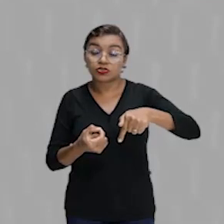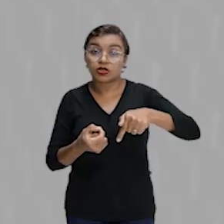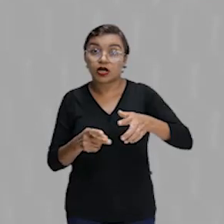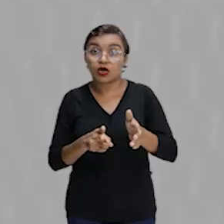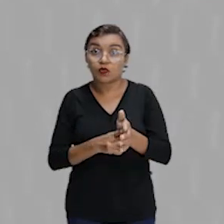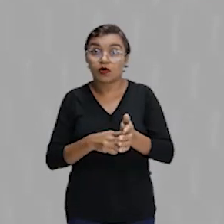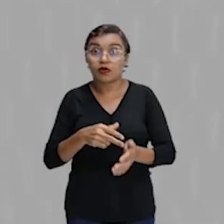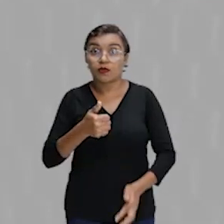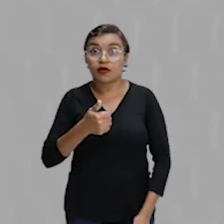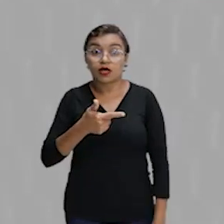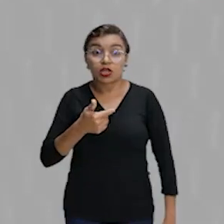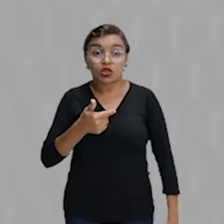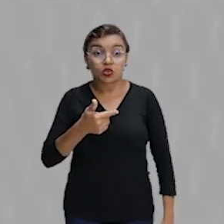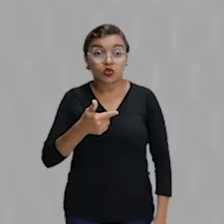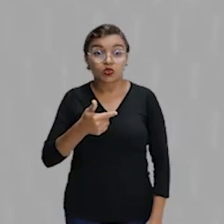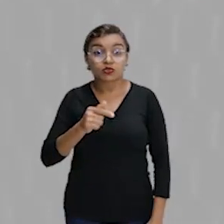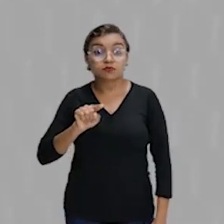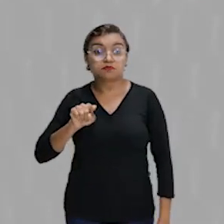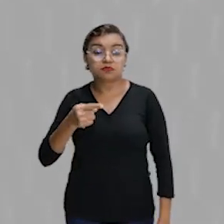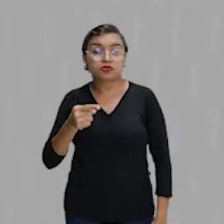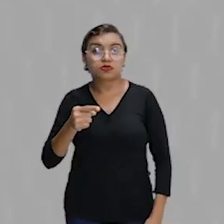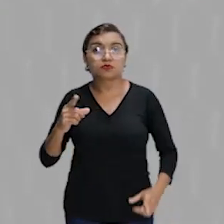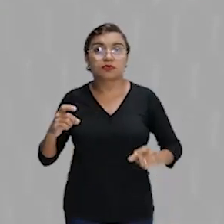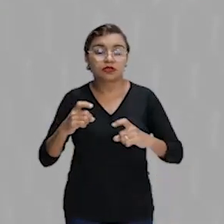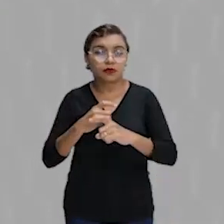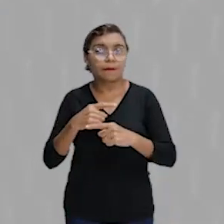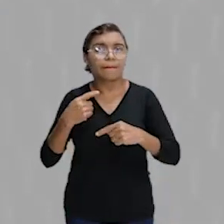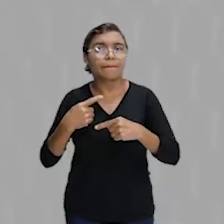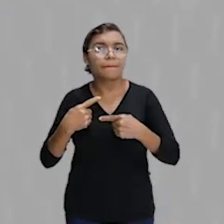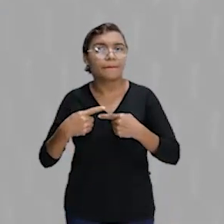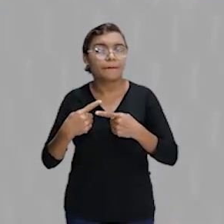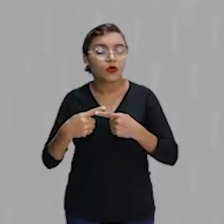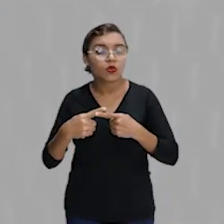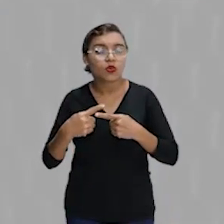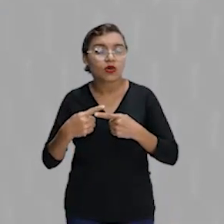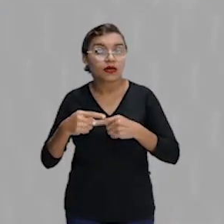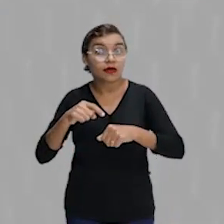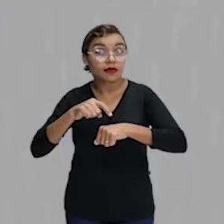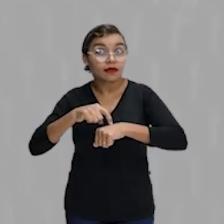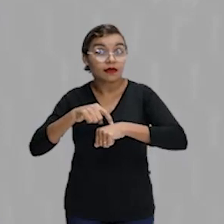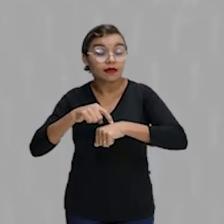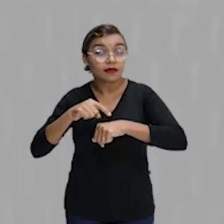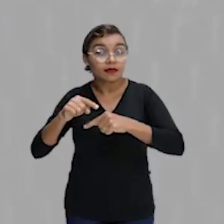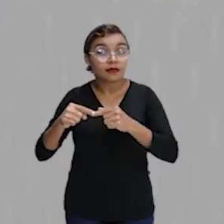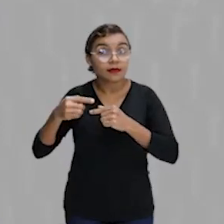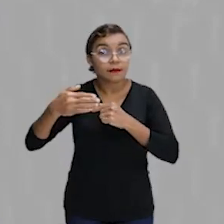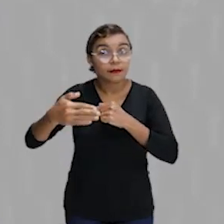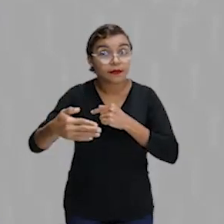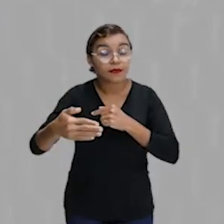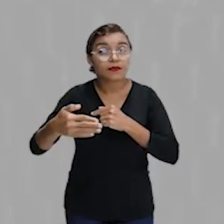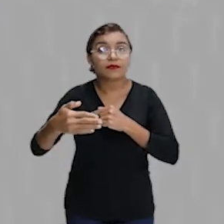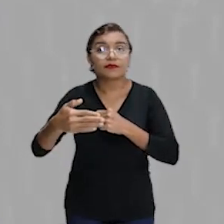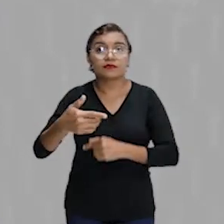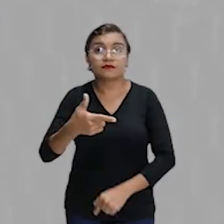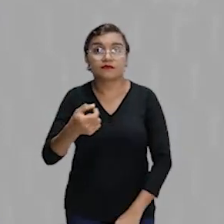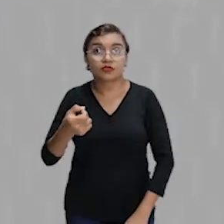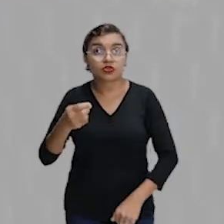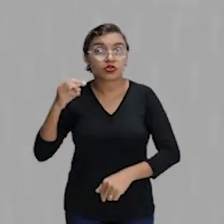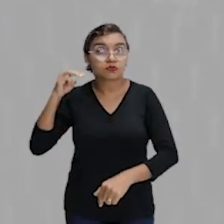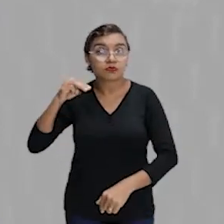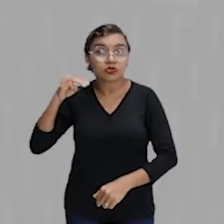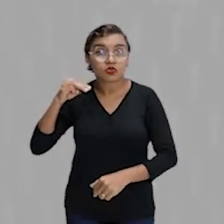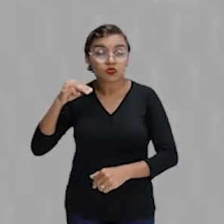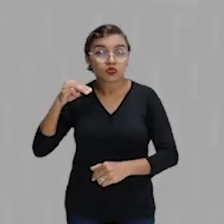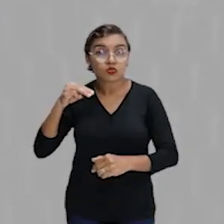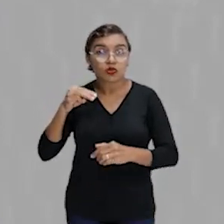12.000 bactérias. Q20 por quê? Porque após 20 minutos, lembra que o enunciado disse isso? Então, após 20 minutos, essa cultura ela cresceu.